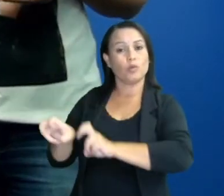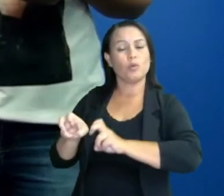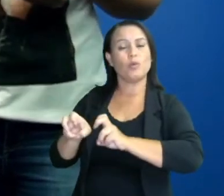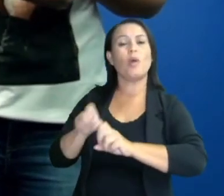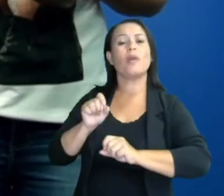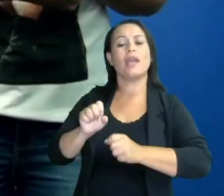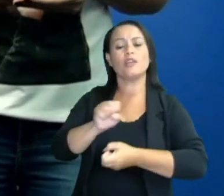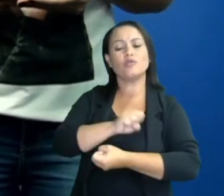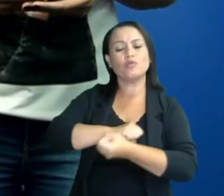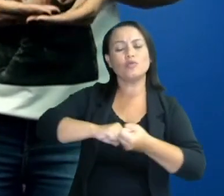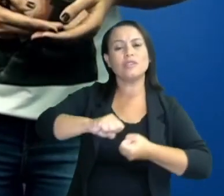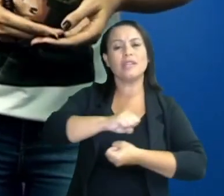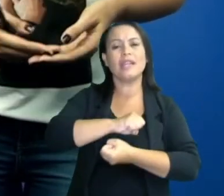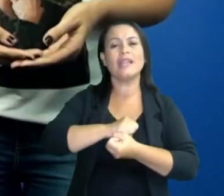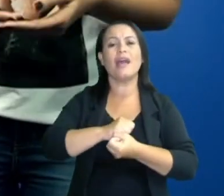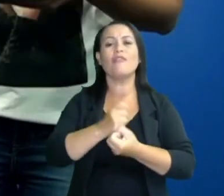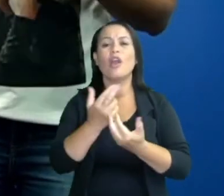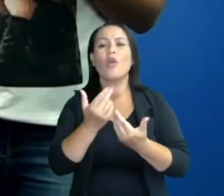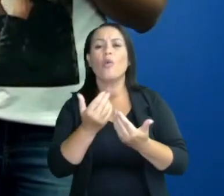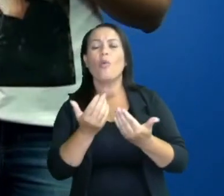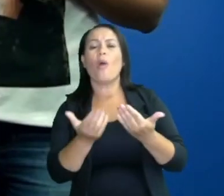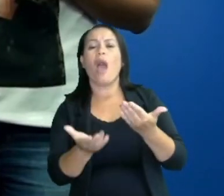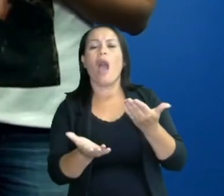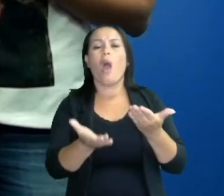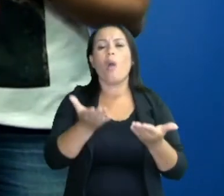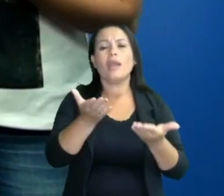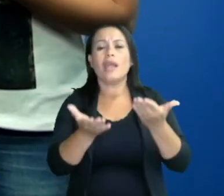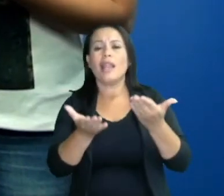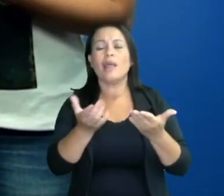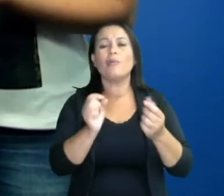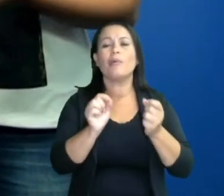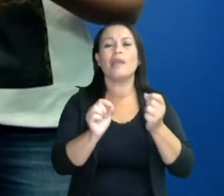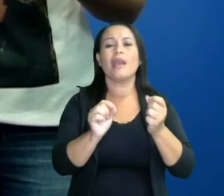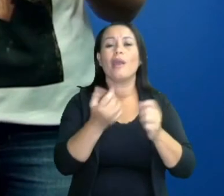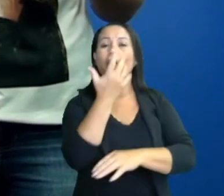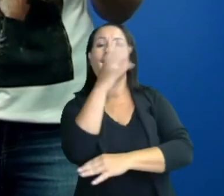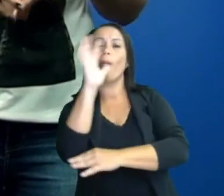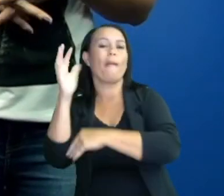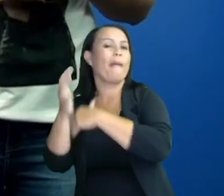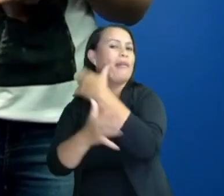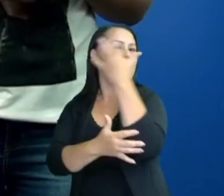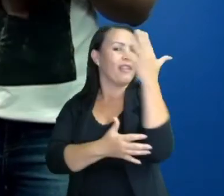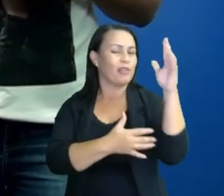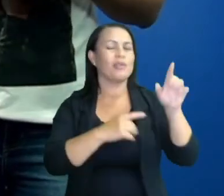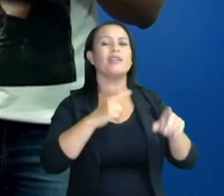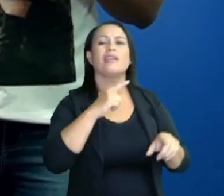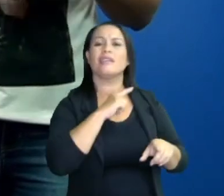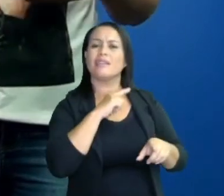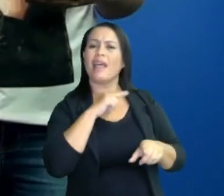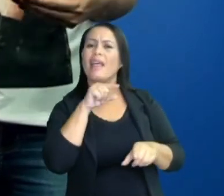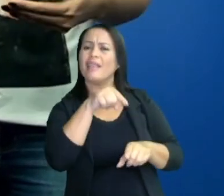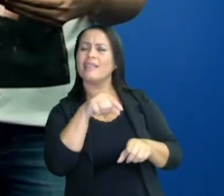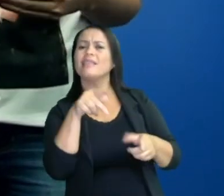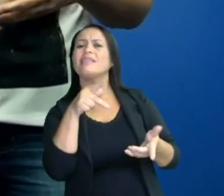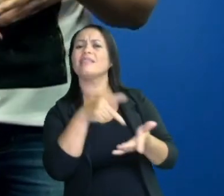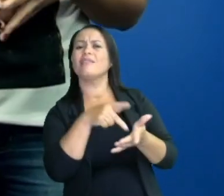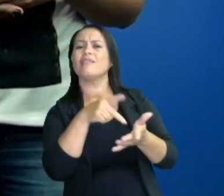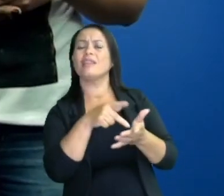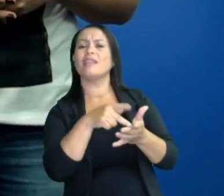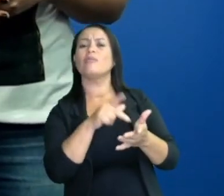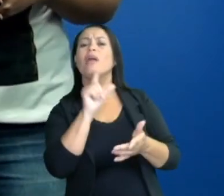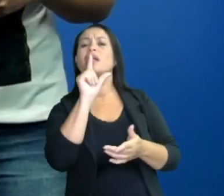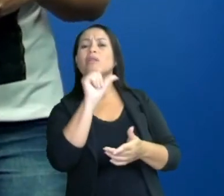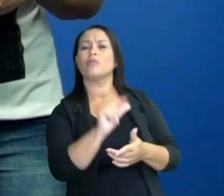busca um equilíbrio com a natureza então é justamente ela que vem como alternativa para diminuir